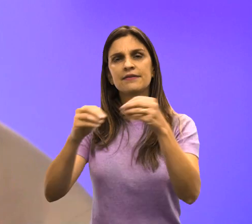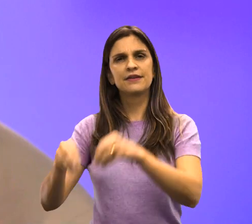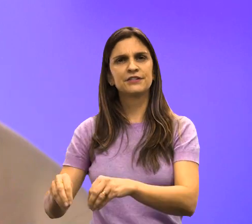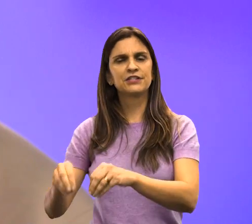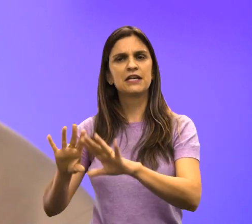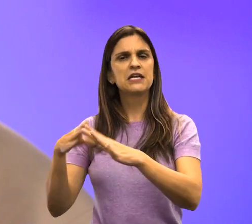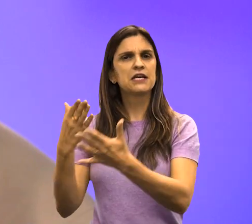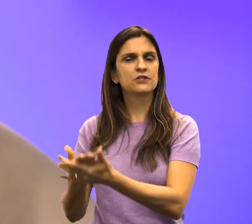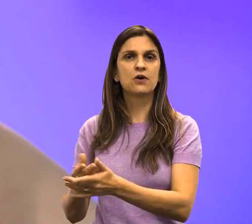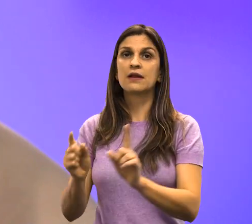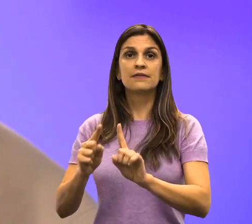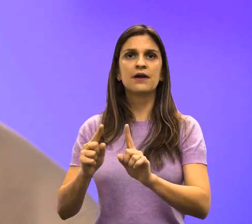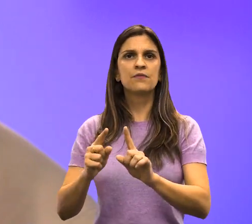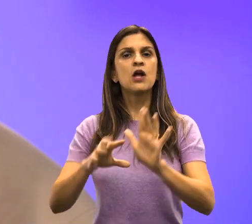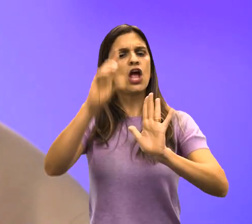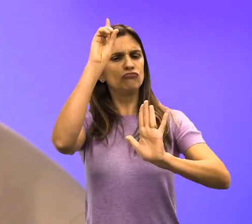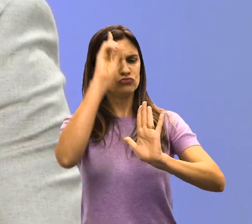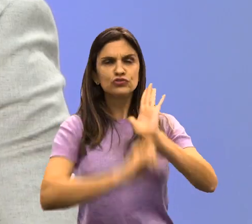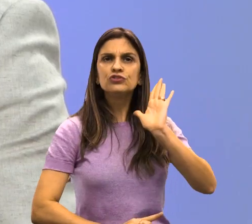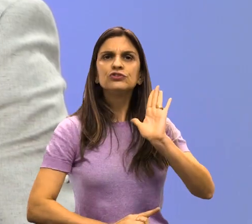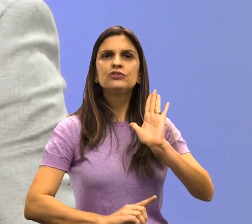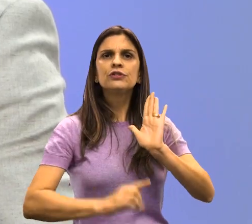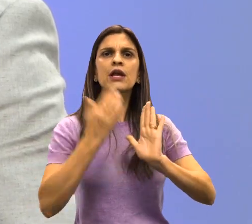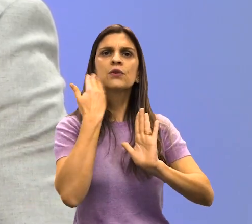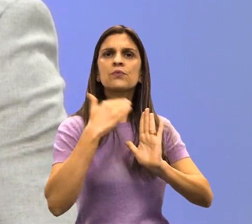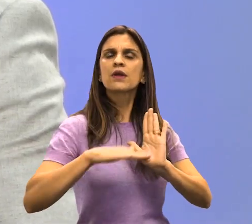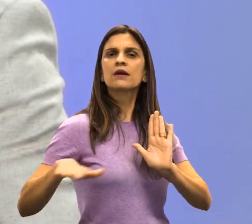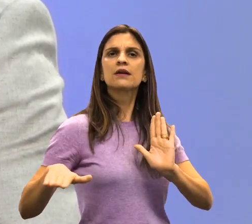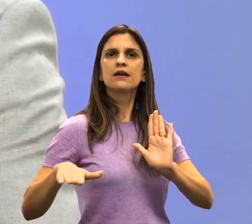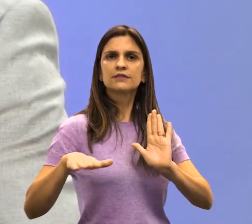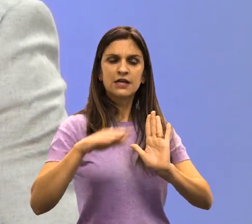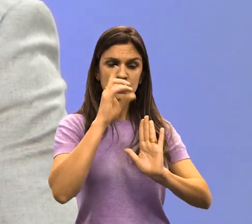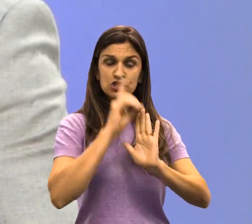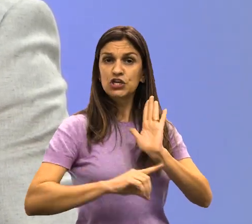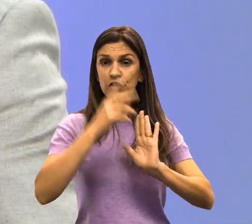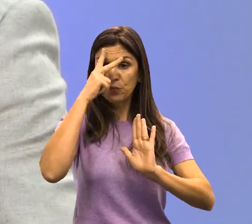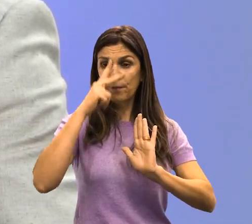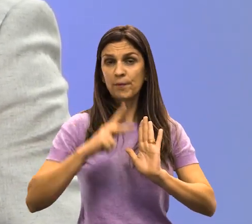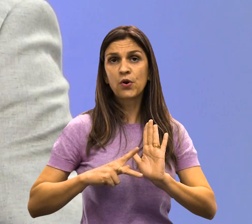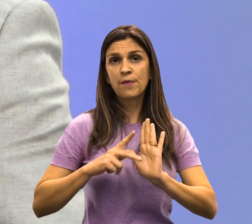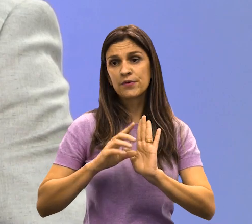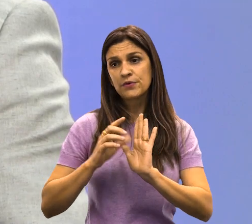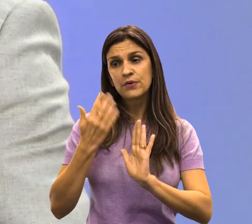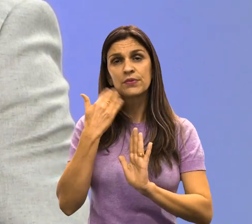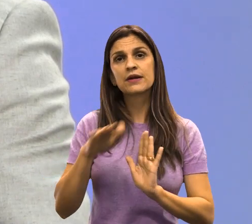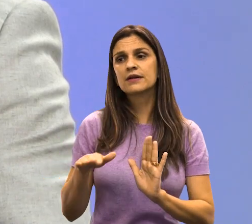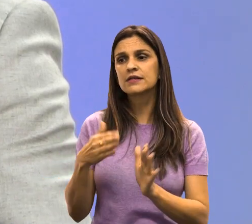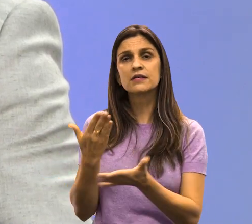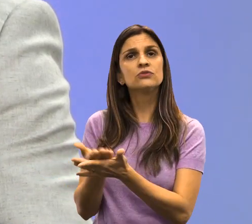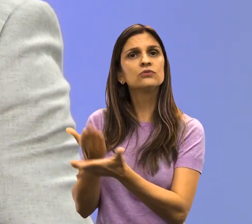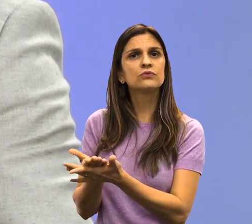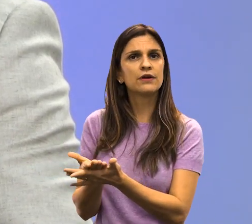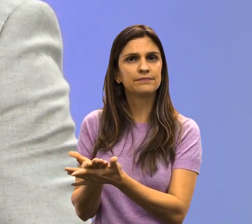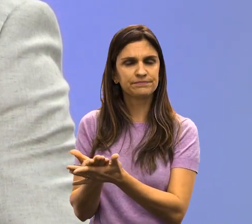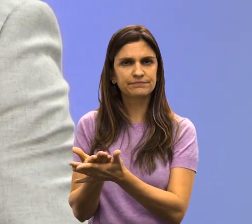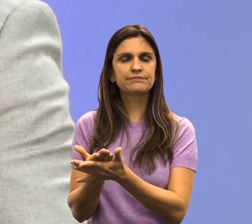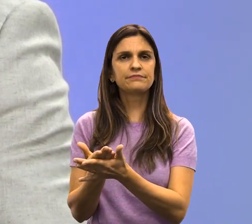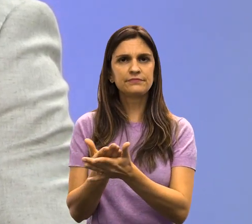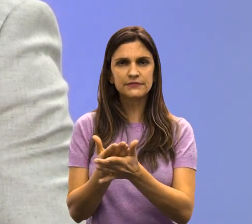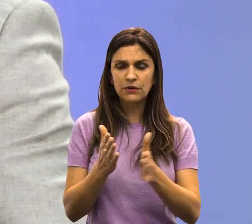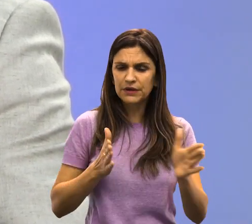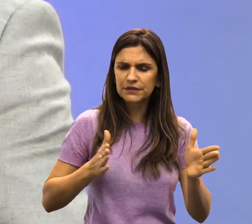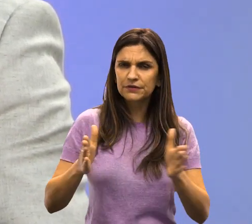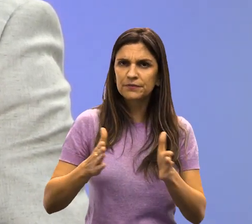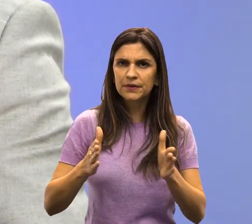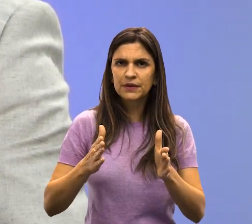Com certeza, o direito da criança é brincar, isso a gente não abre mão, né? Então, a educação